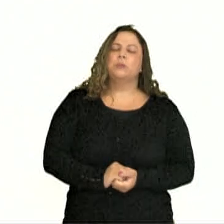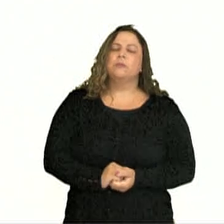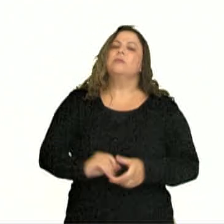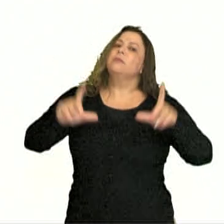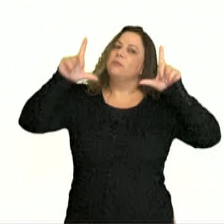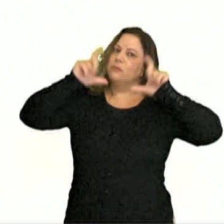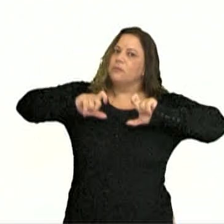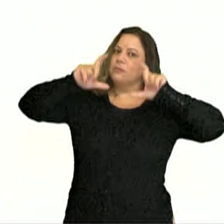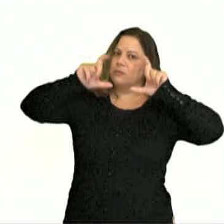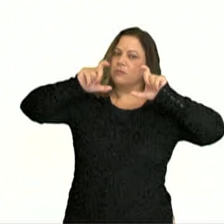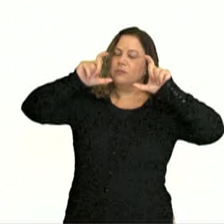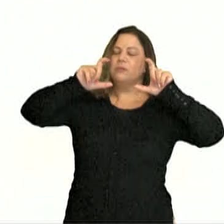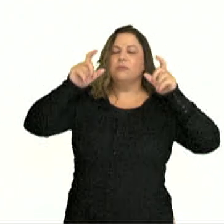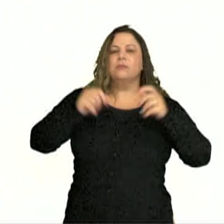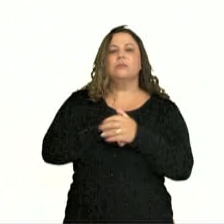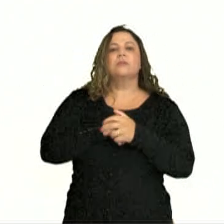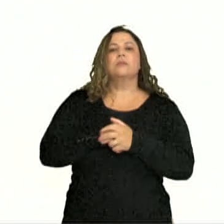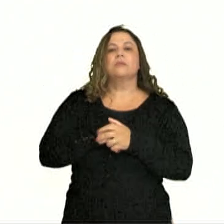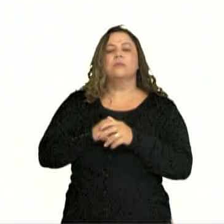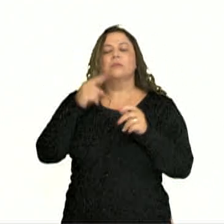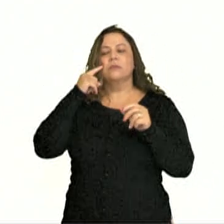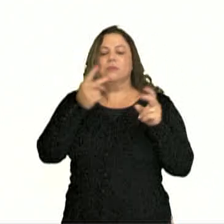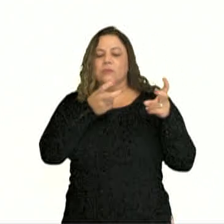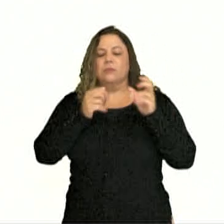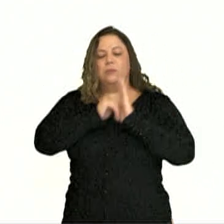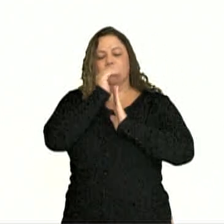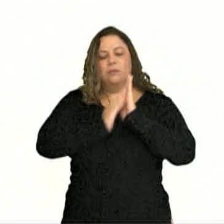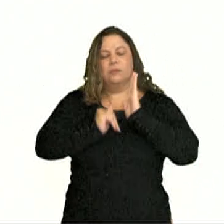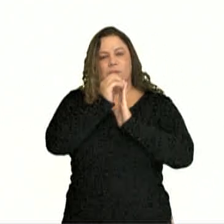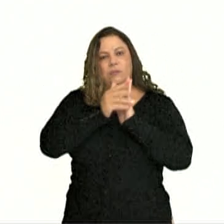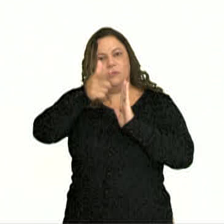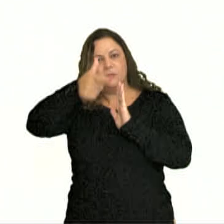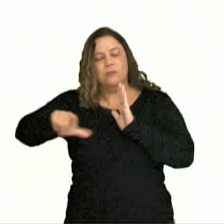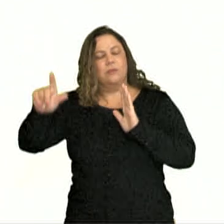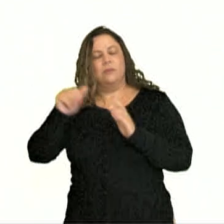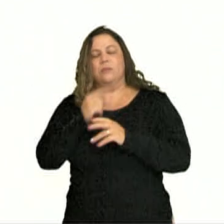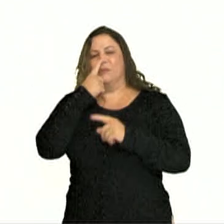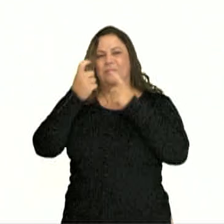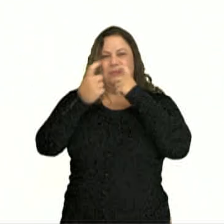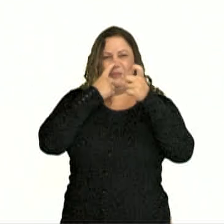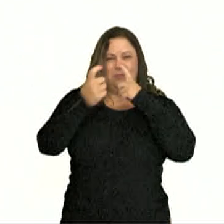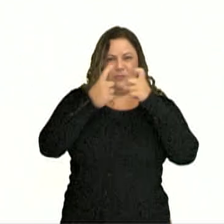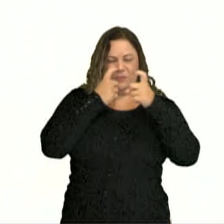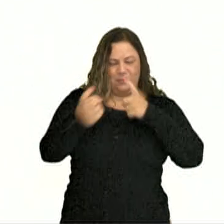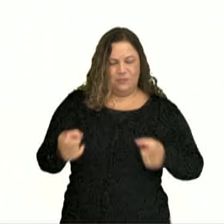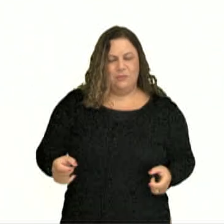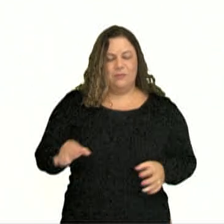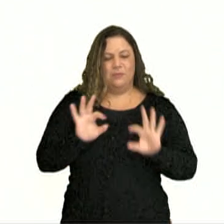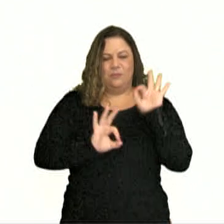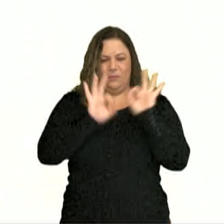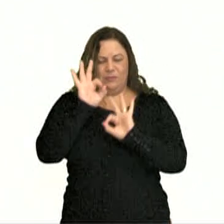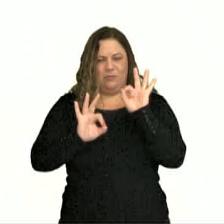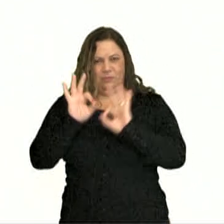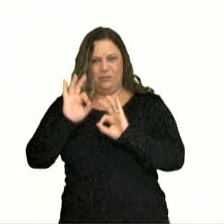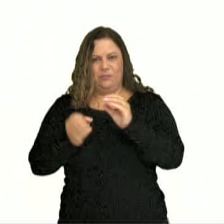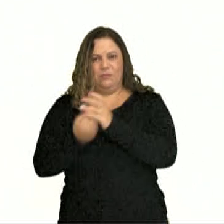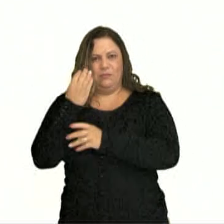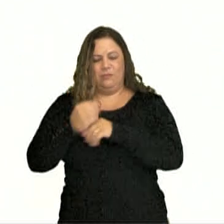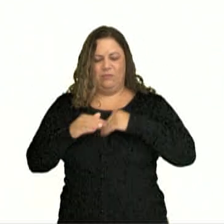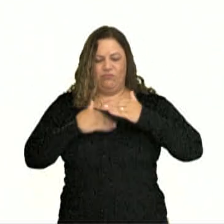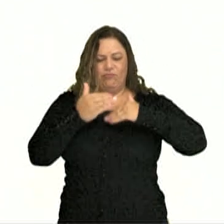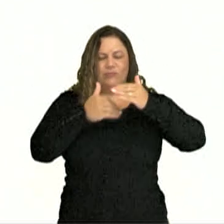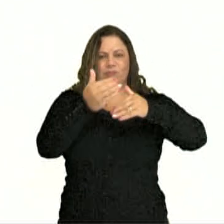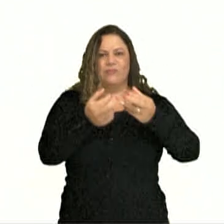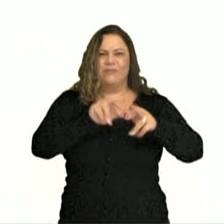fotografa uma releitura de Marat usando lixos recicláveis e orgânicos, tá?